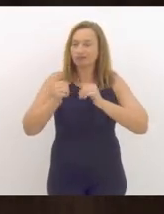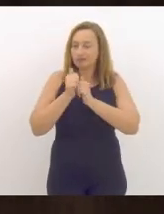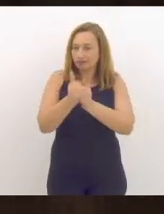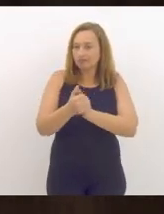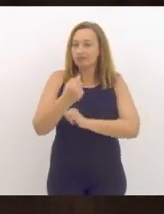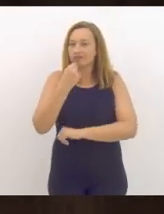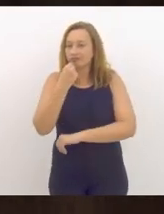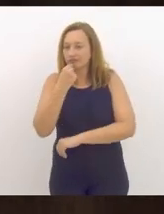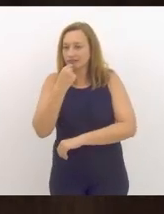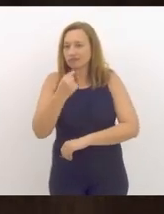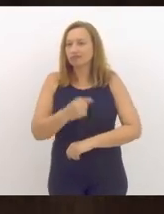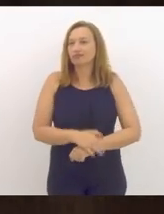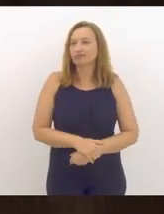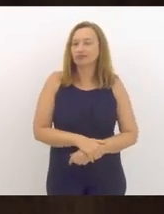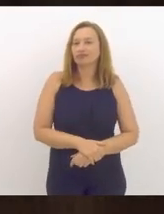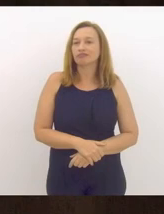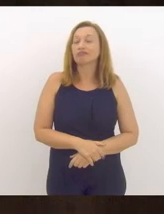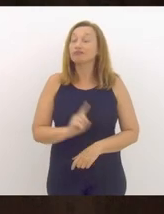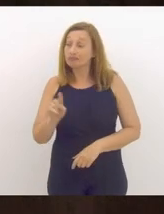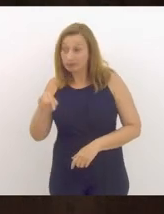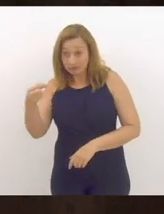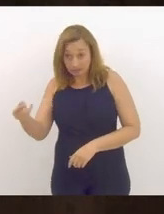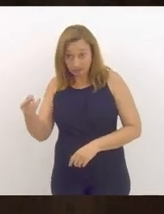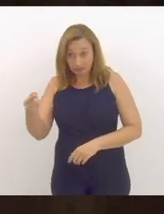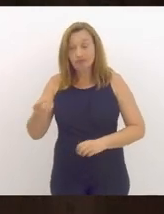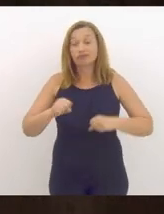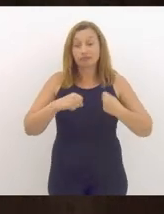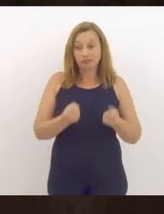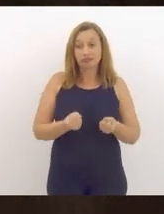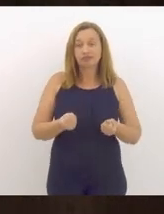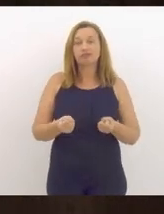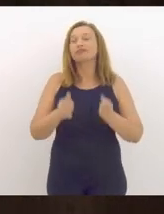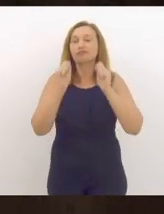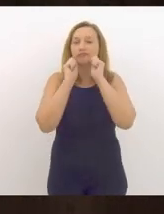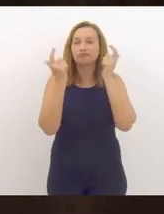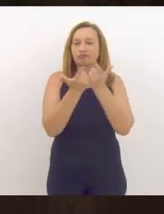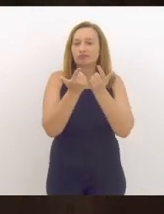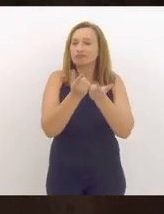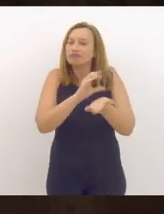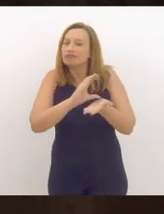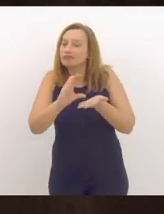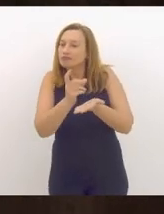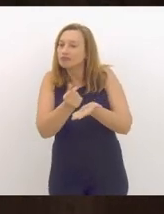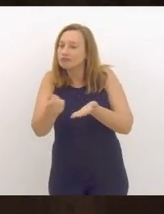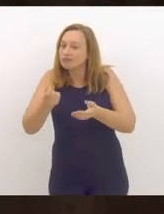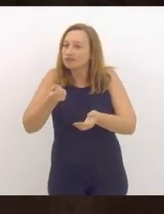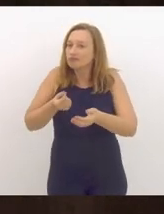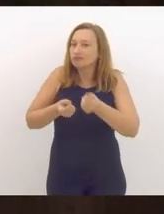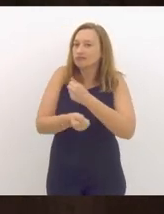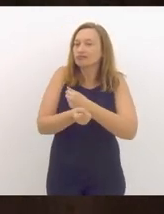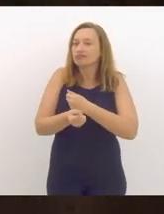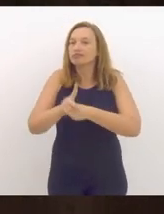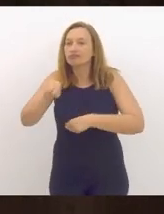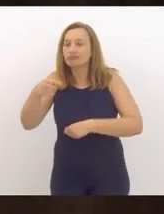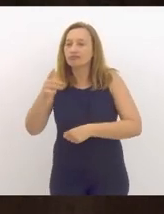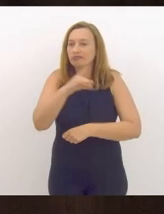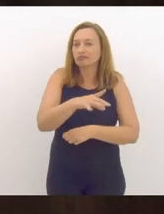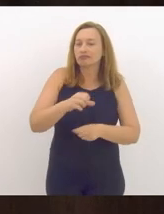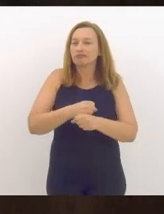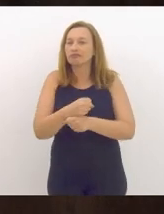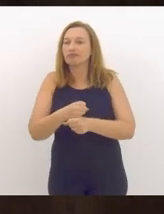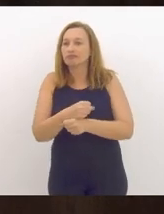de perto este, entre outros esforços, que a Assembleia empreendeu nos últimos anos, de estabelecer